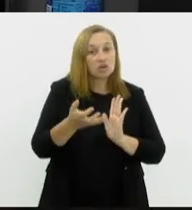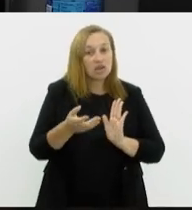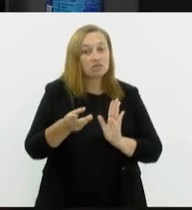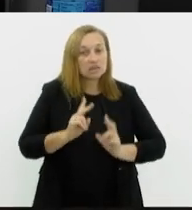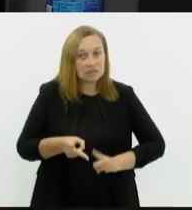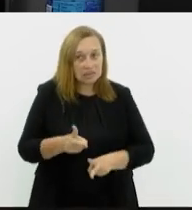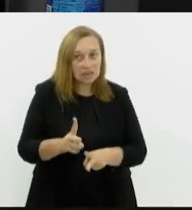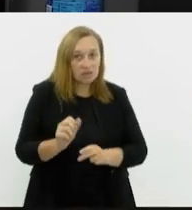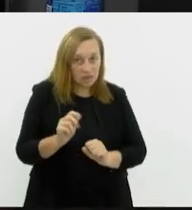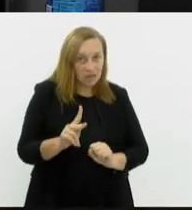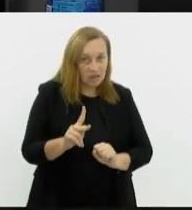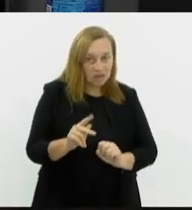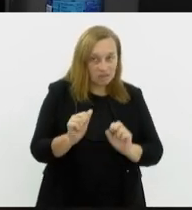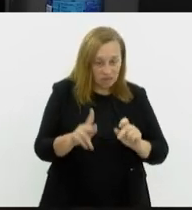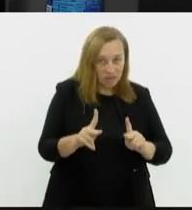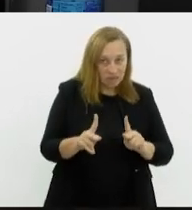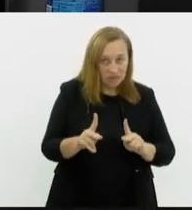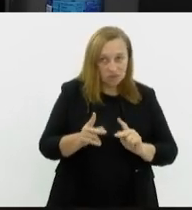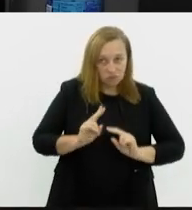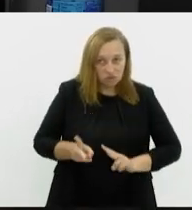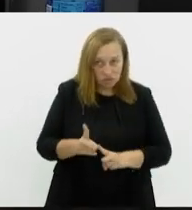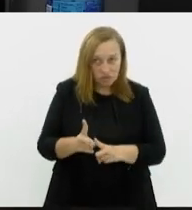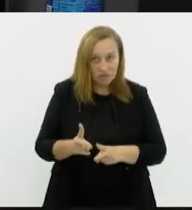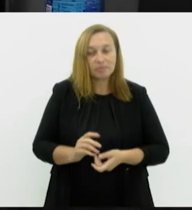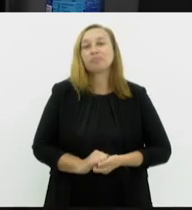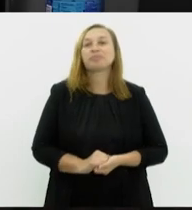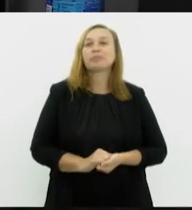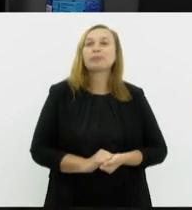seguir, tá bom? Deixa eu...